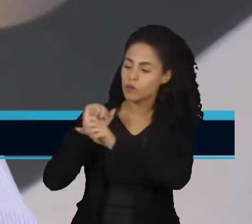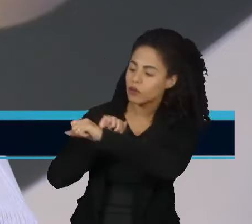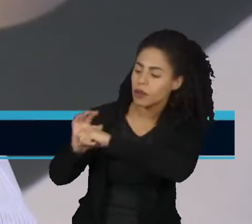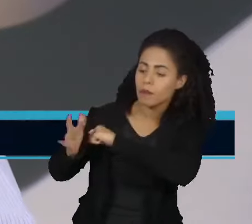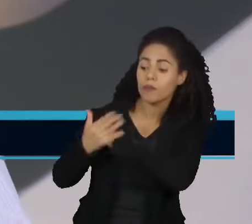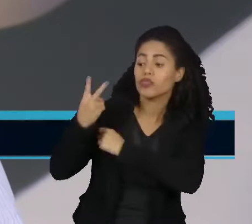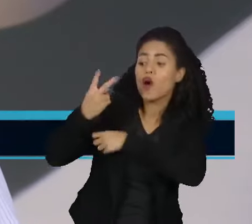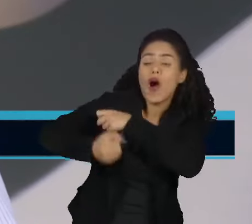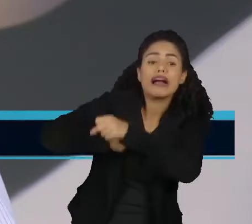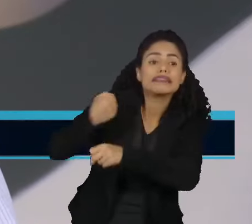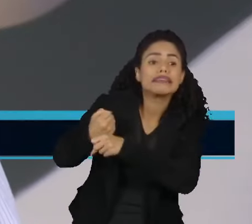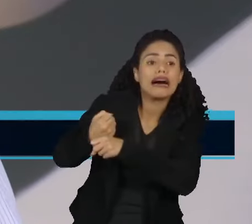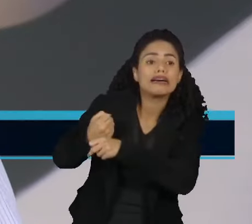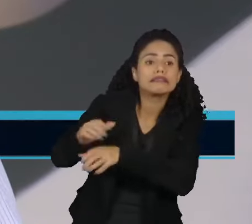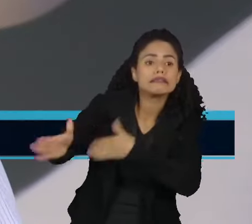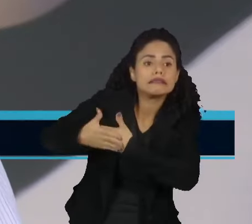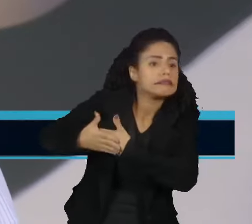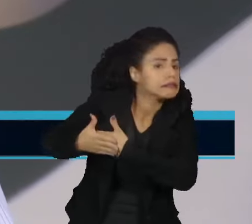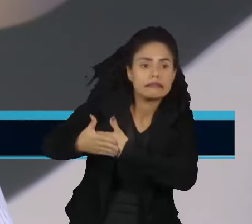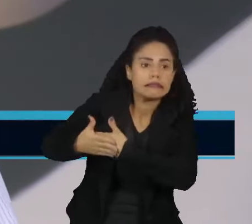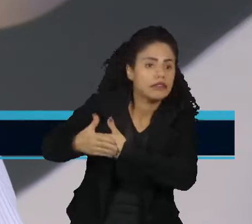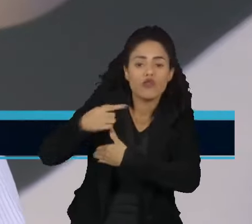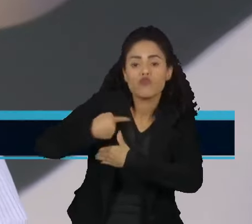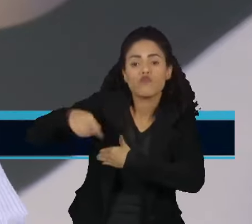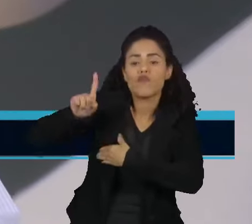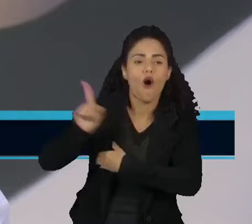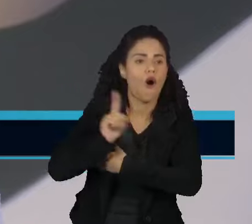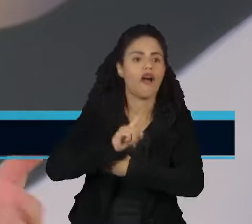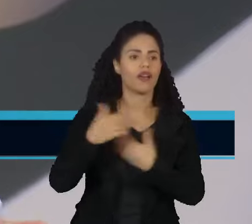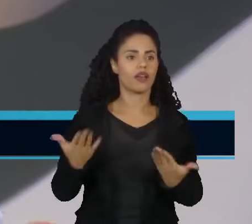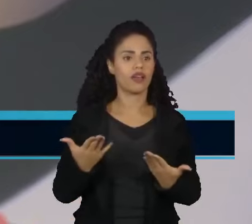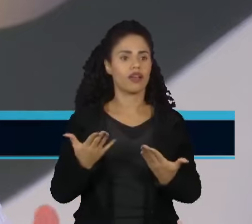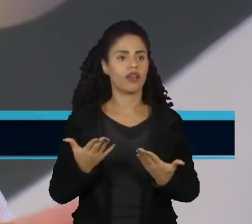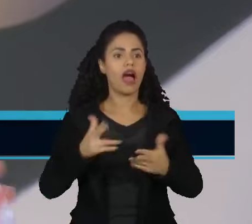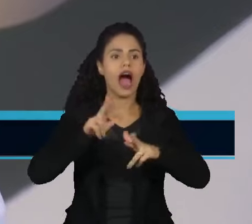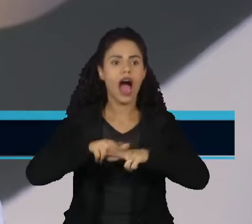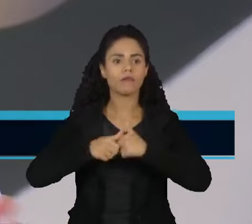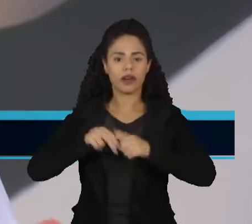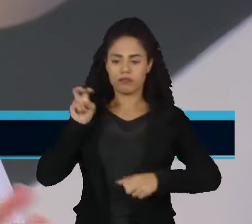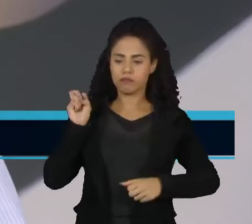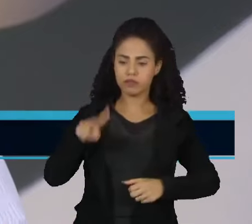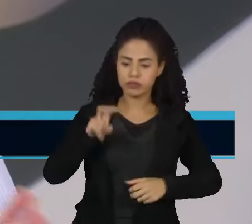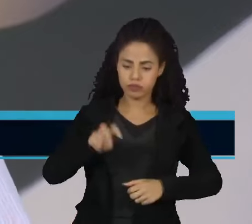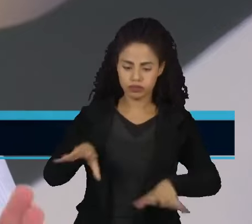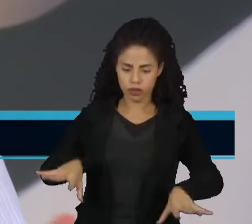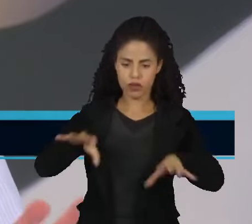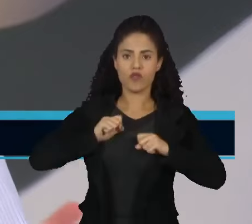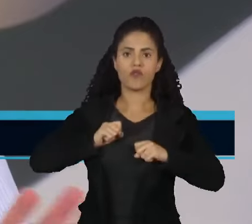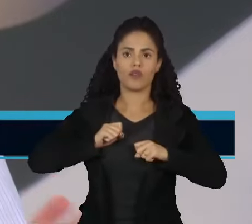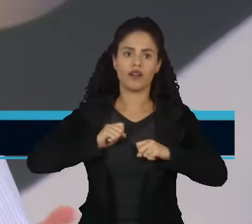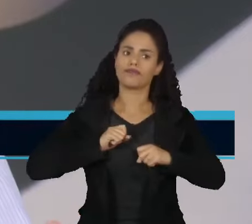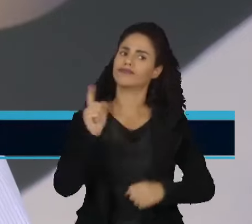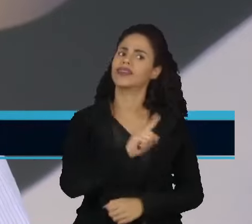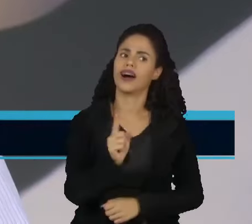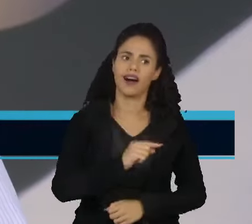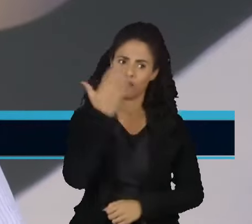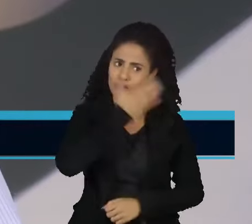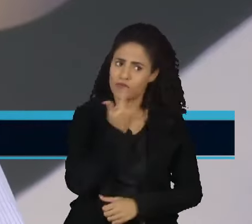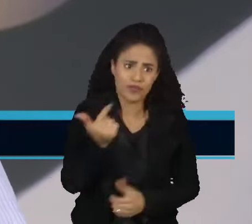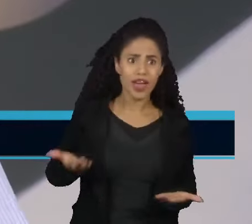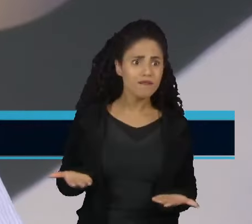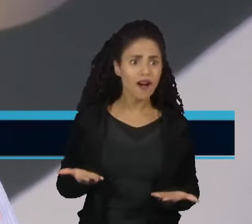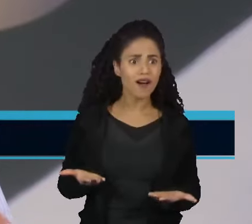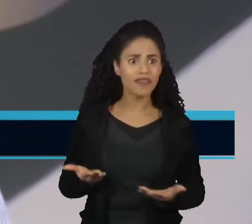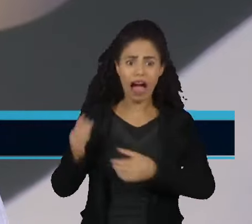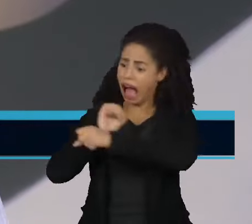2 anos isso não aconteceu falar que é por causa da inflamação do vírus é muito precoce ainda quer dizer